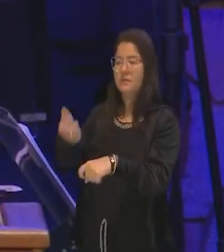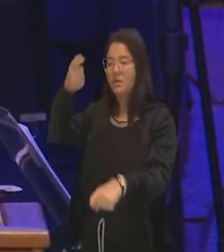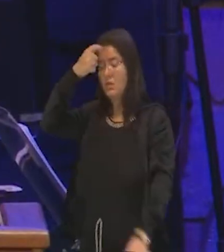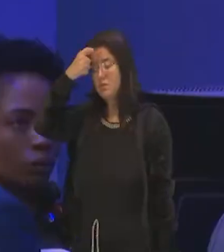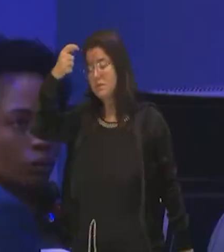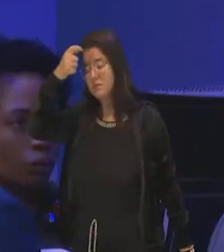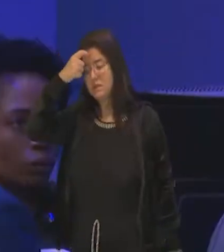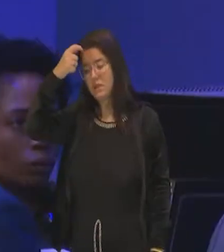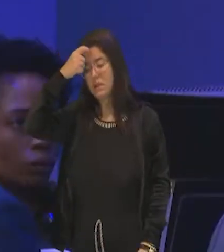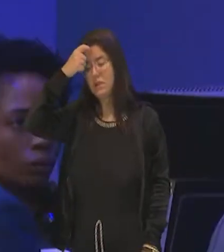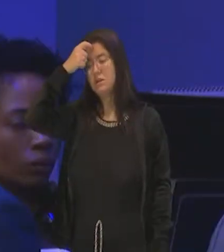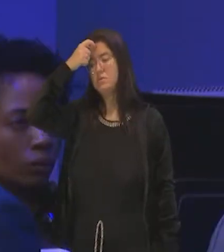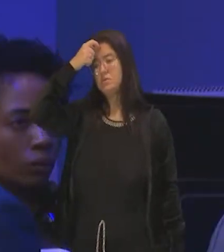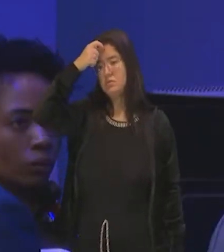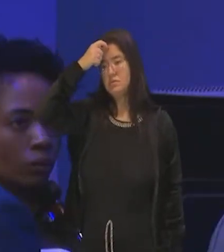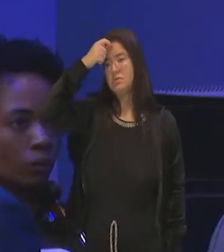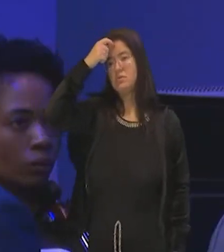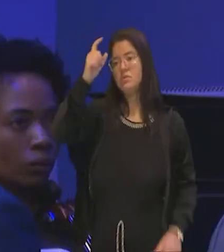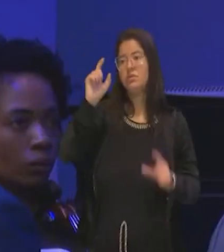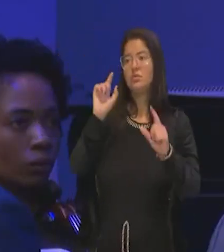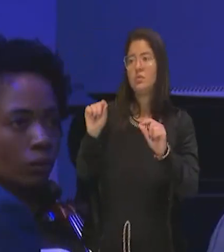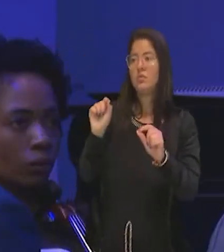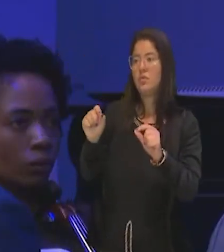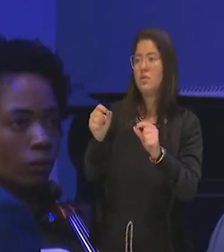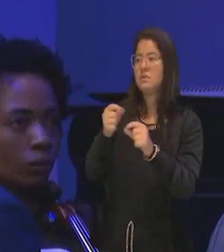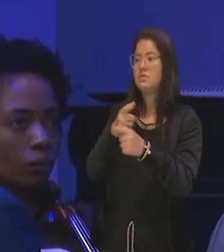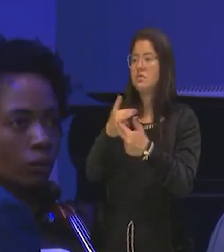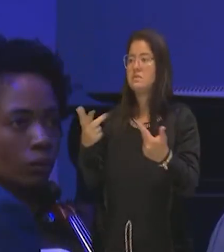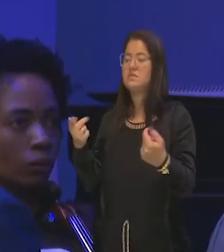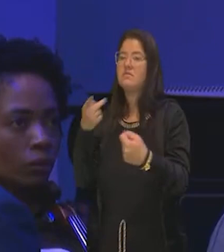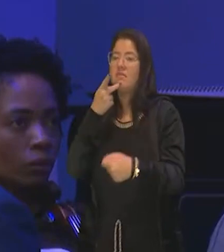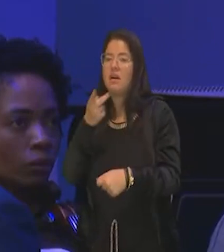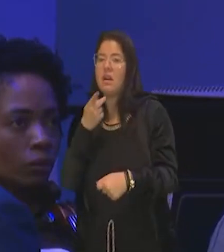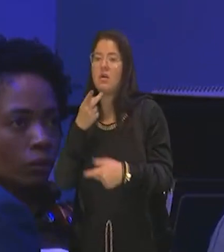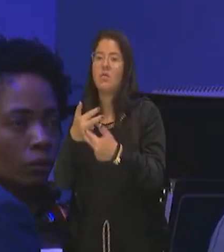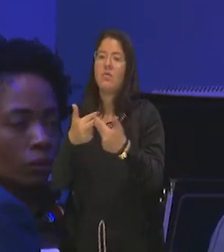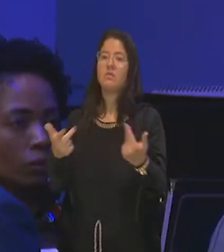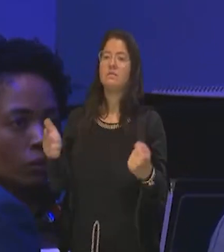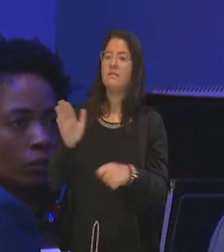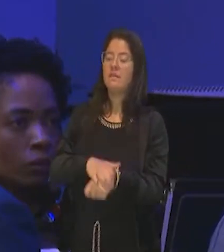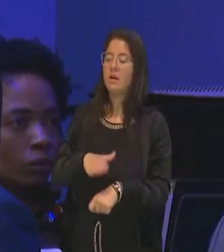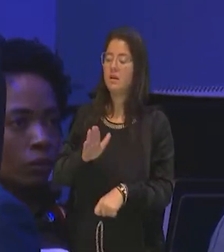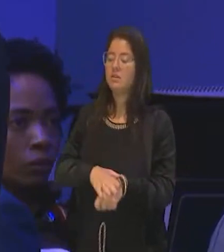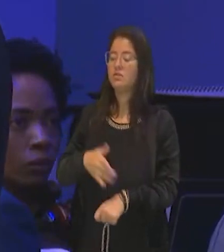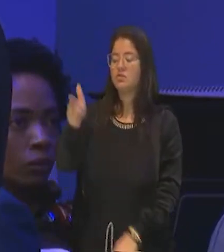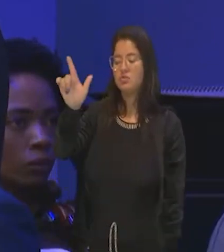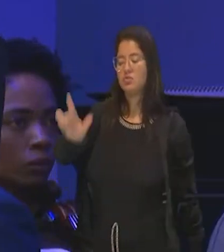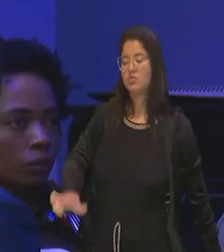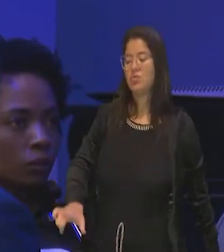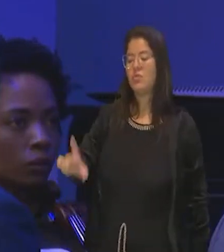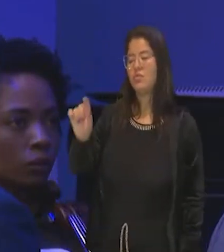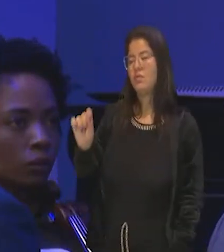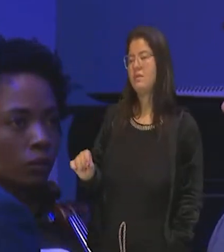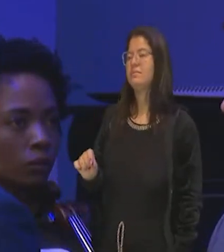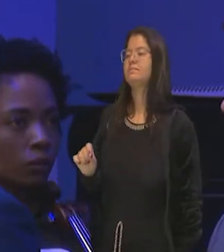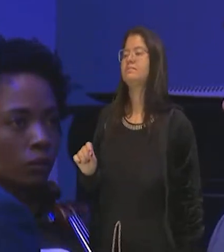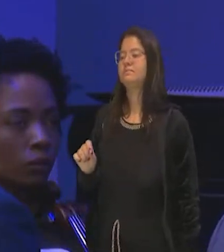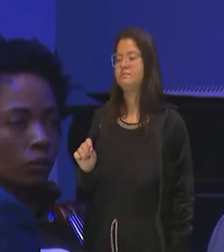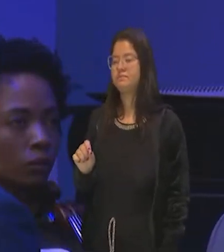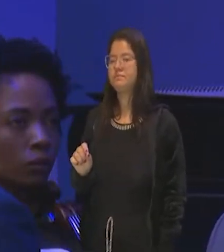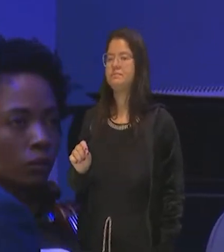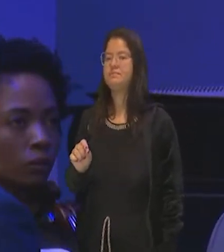consciente de si, do que fala e do que faz. E mais uma vez, esta observação.